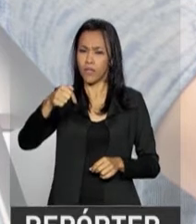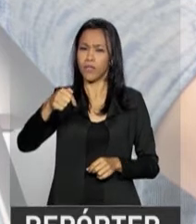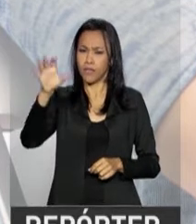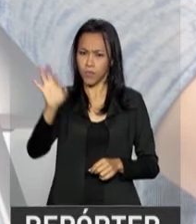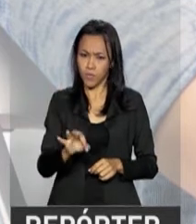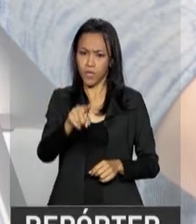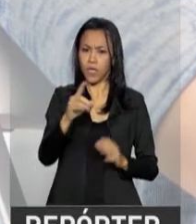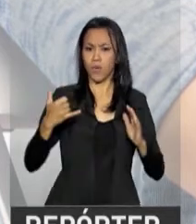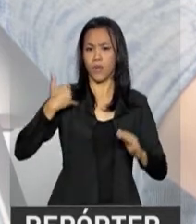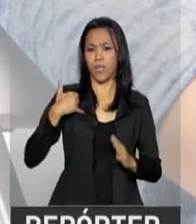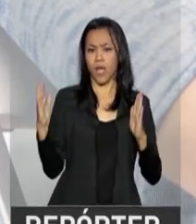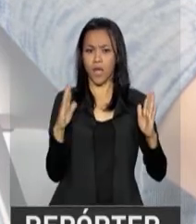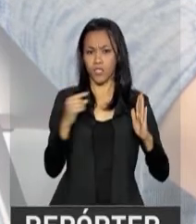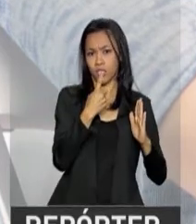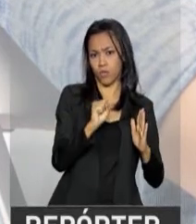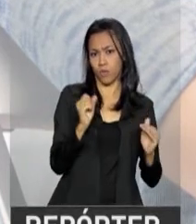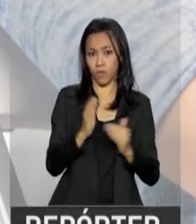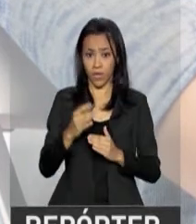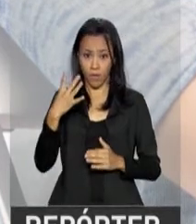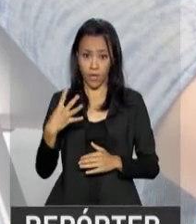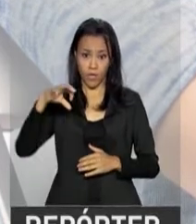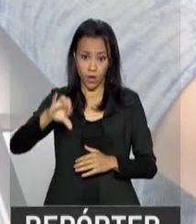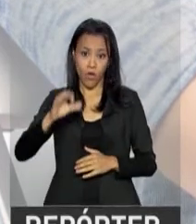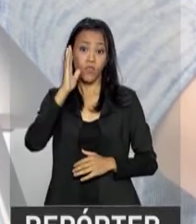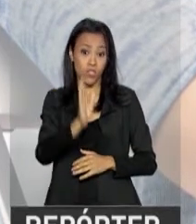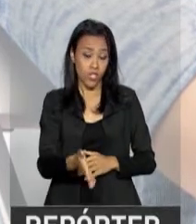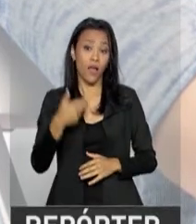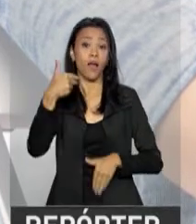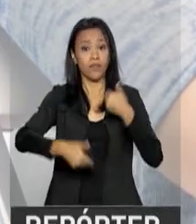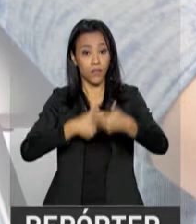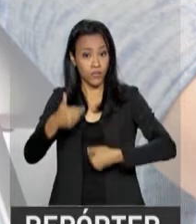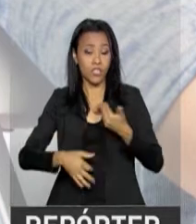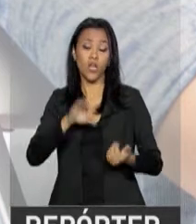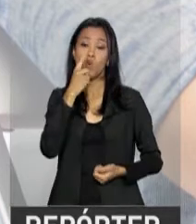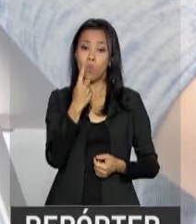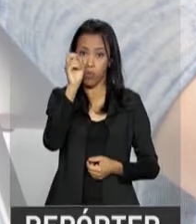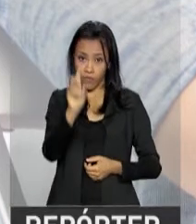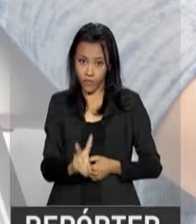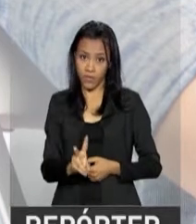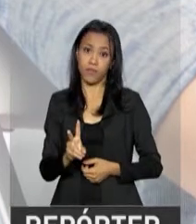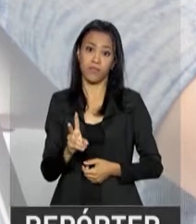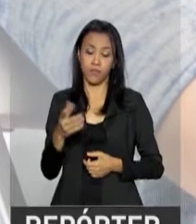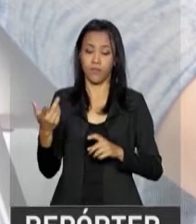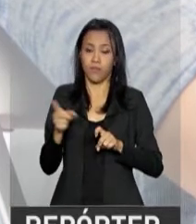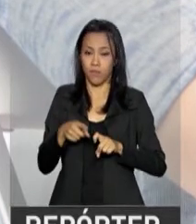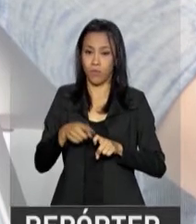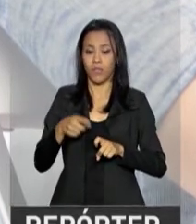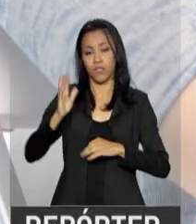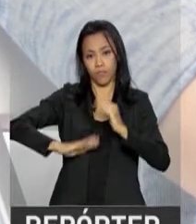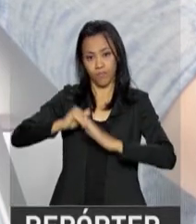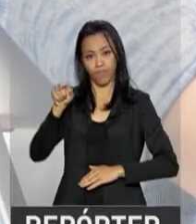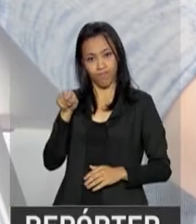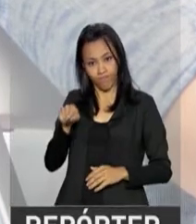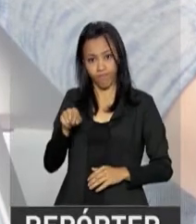18 e 49 anos de idade tinham sido atendidas pelo menos uma vez em uma consulta pré natal com um profissional